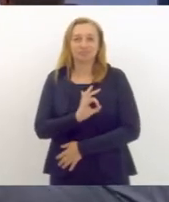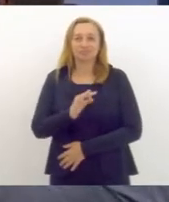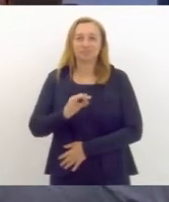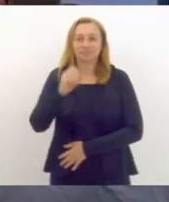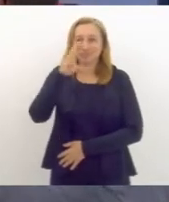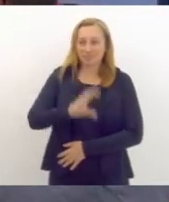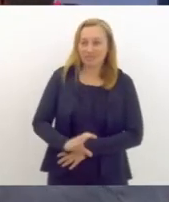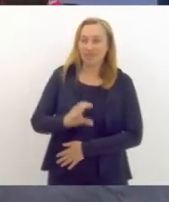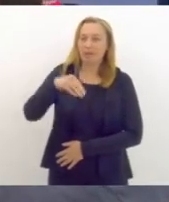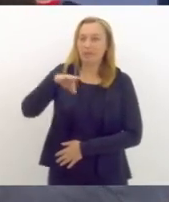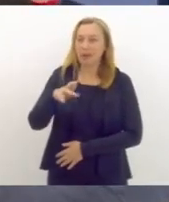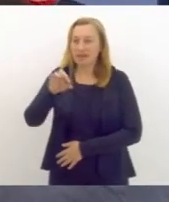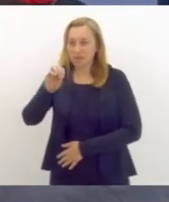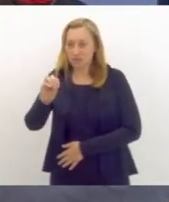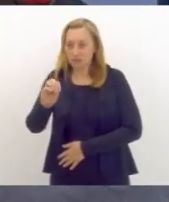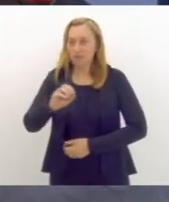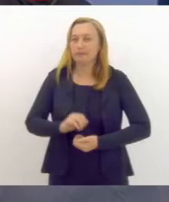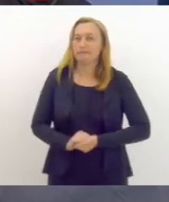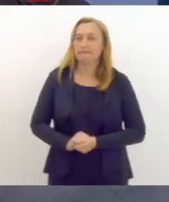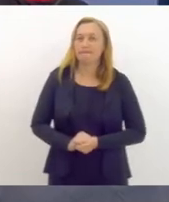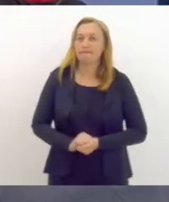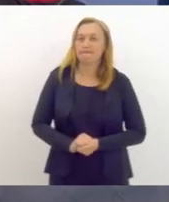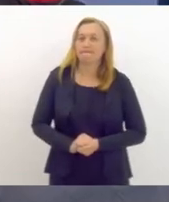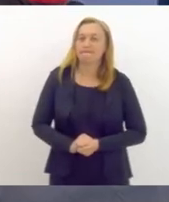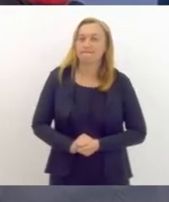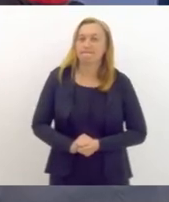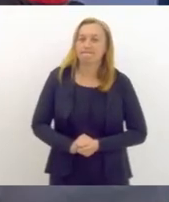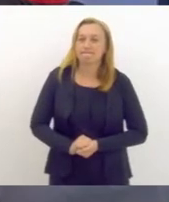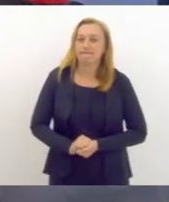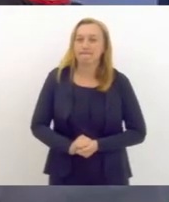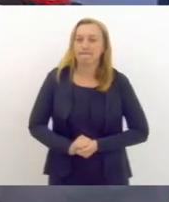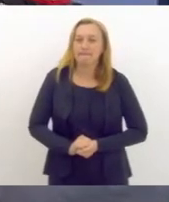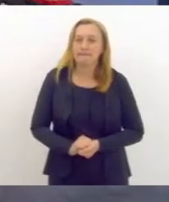Marcio Garcia cara que tem sido incansável